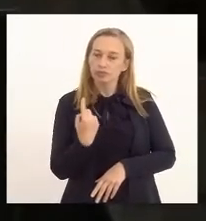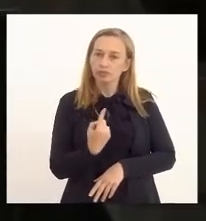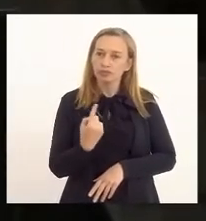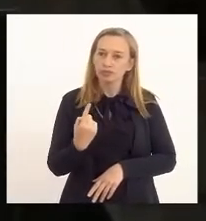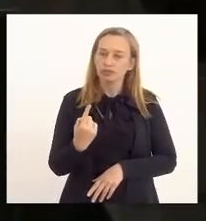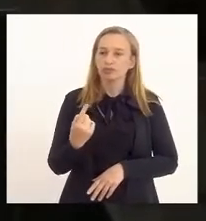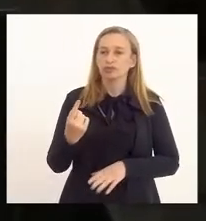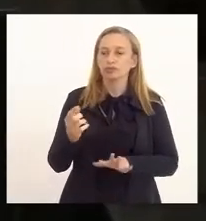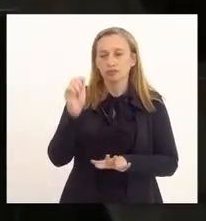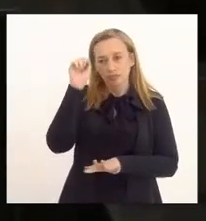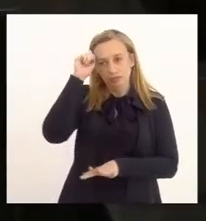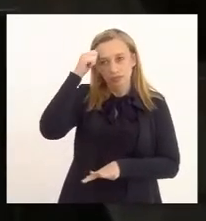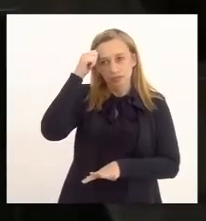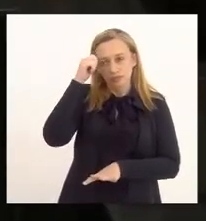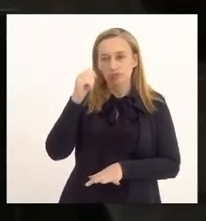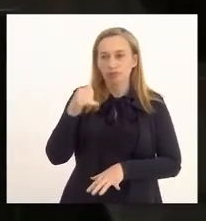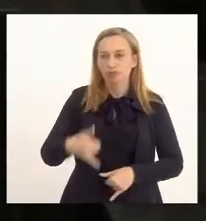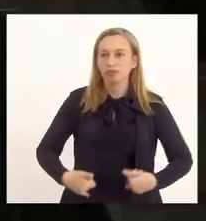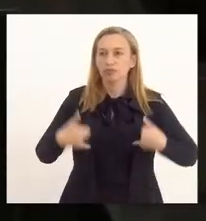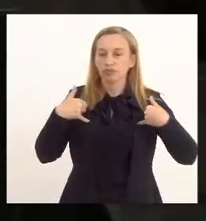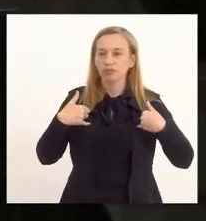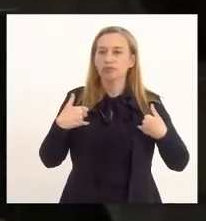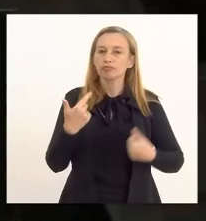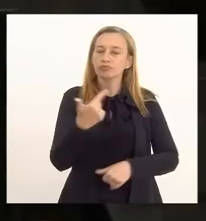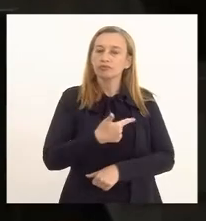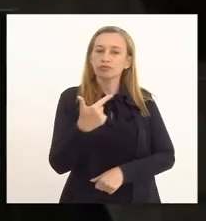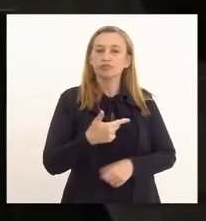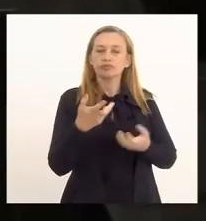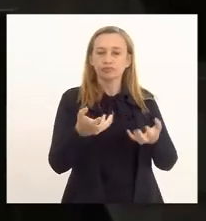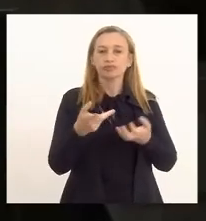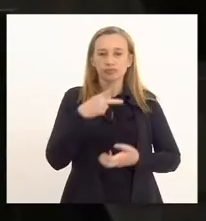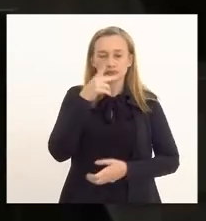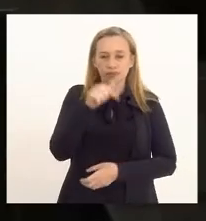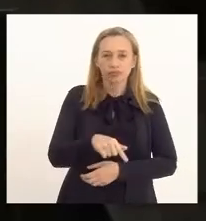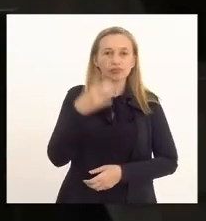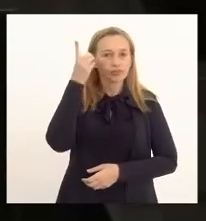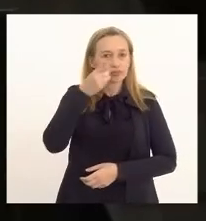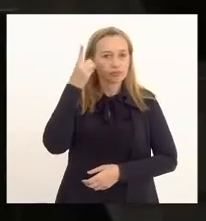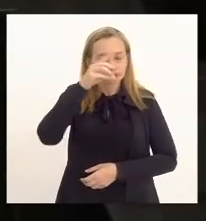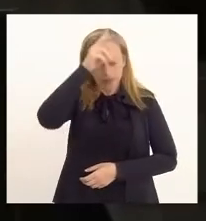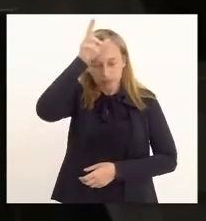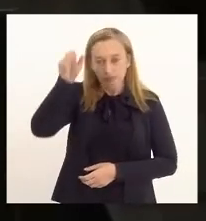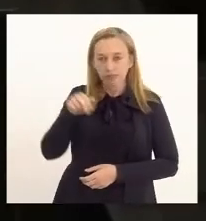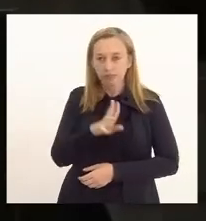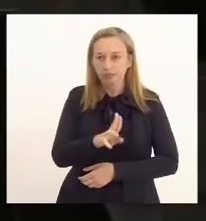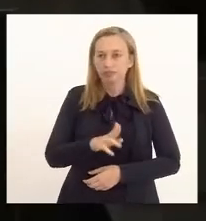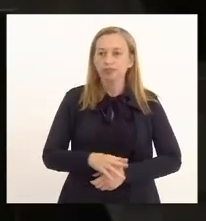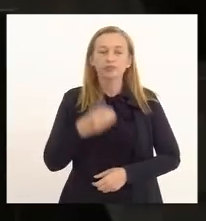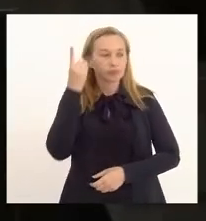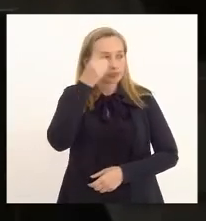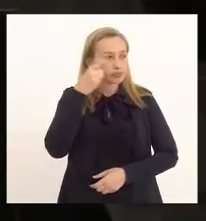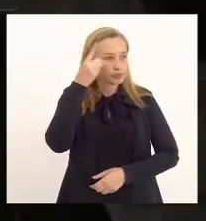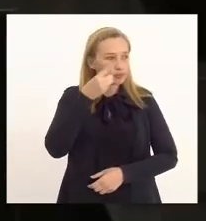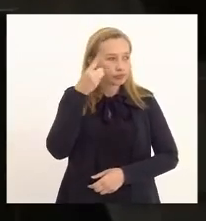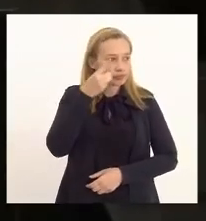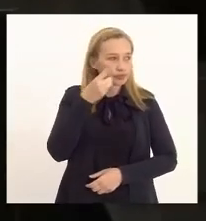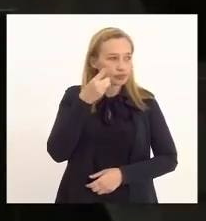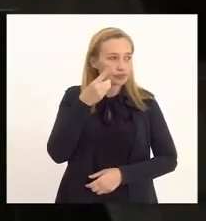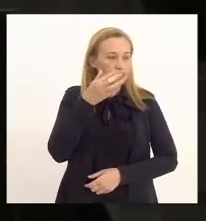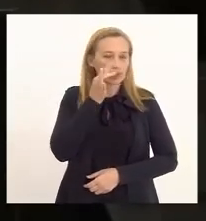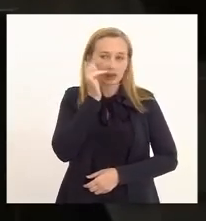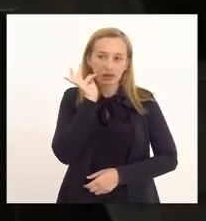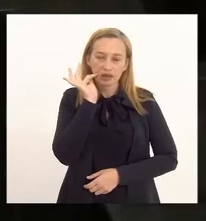ter muito orgulho. Em segundo lugar, eu quero mencionar aqui, deputada Tia Ju, e o deputado Flávio Serafim está